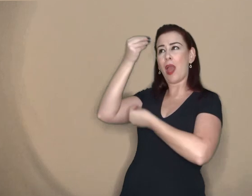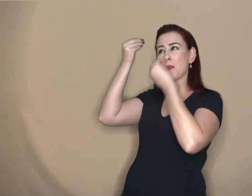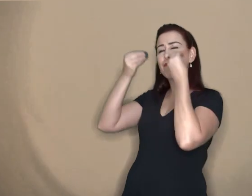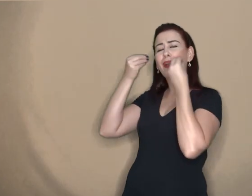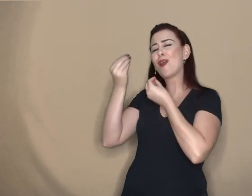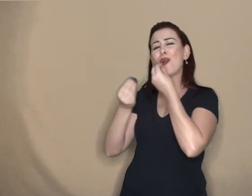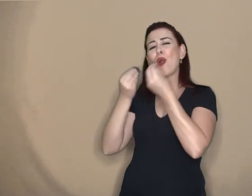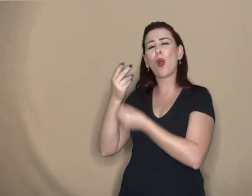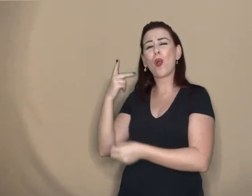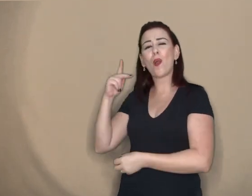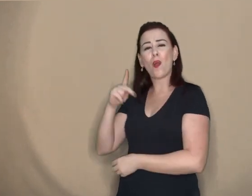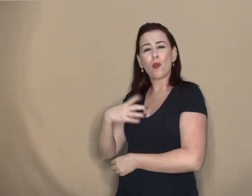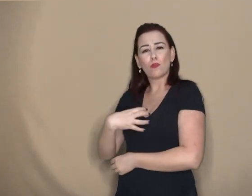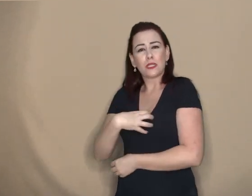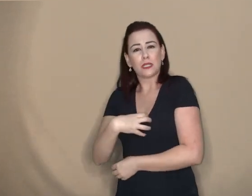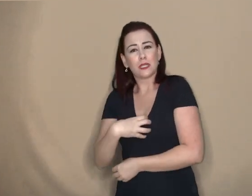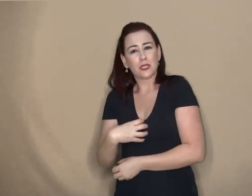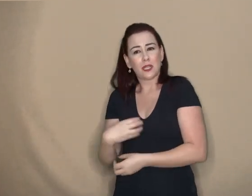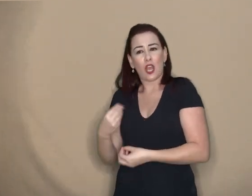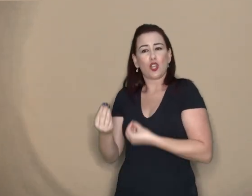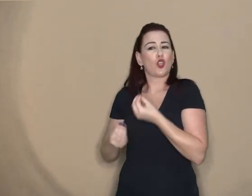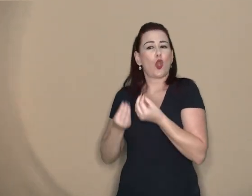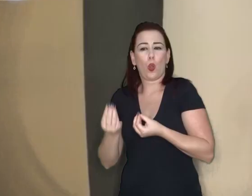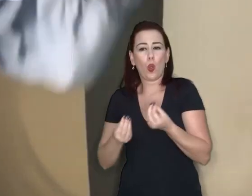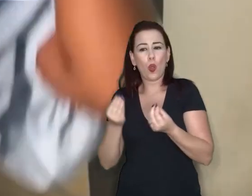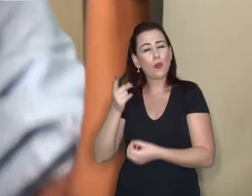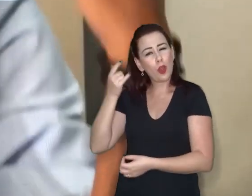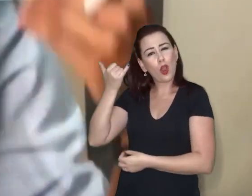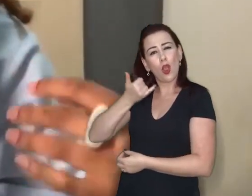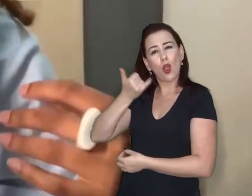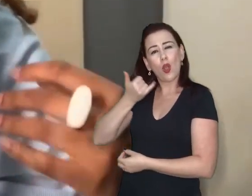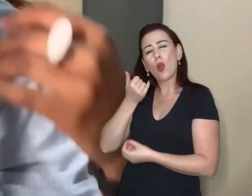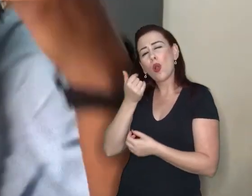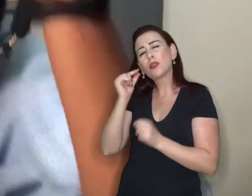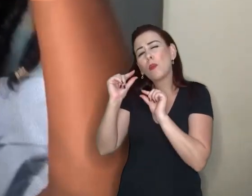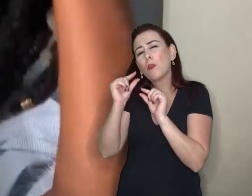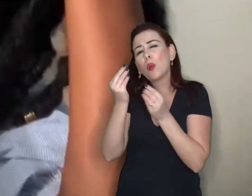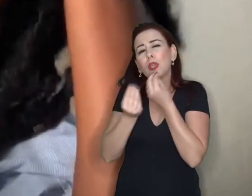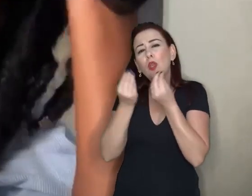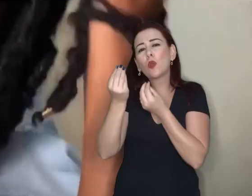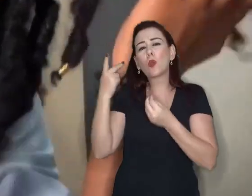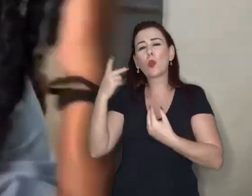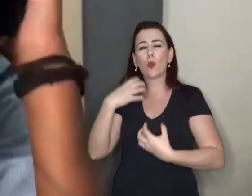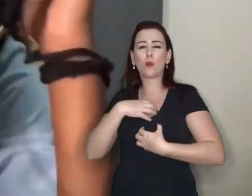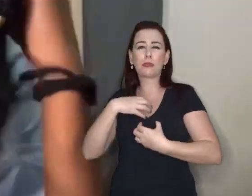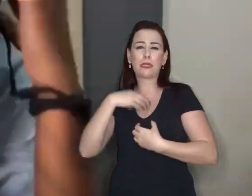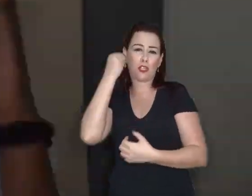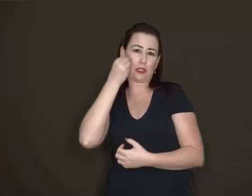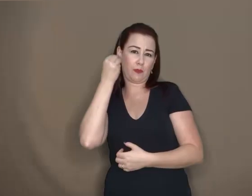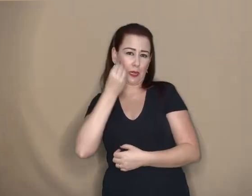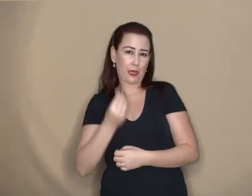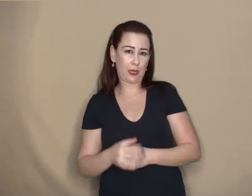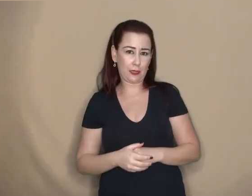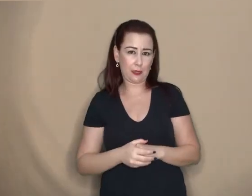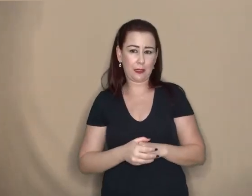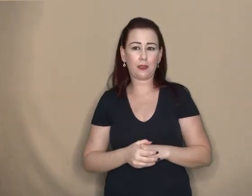já que você tem aí uma carreira extensa como modelo, e eu queria que você contasse um pouquinho pra gente como foi essa